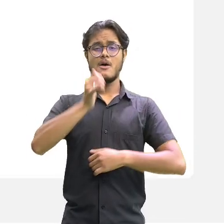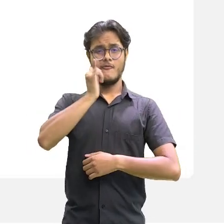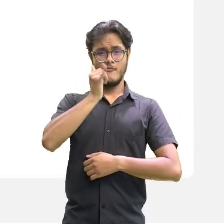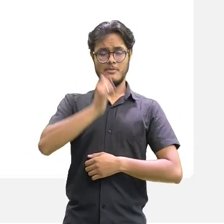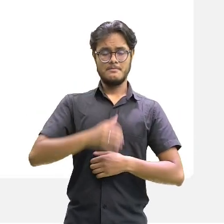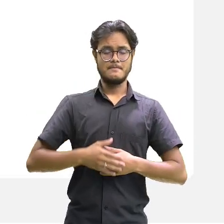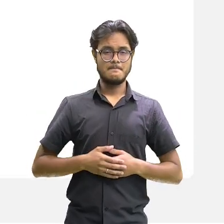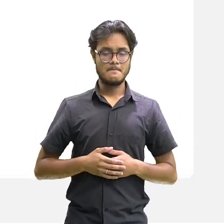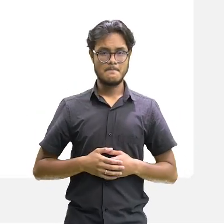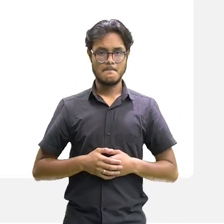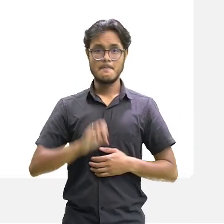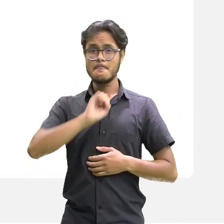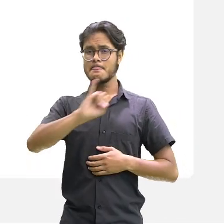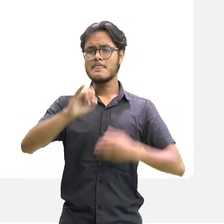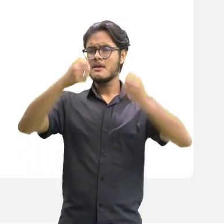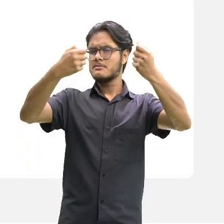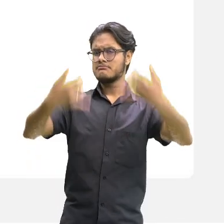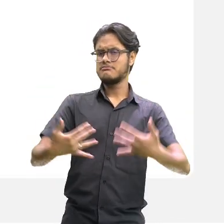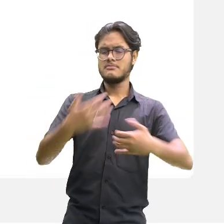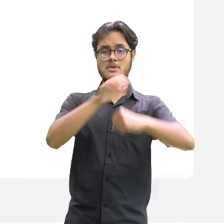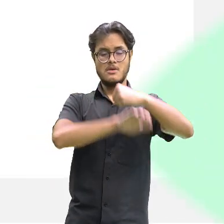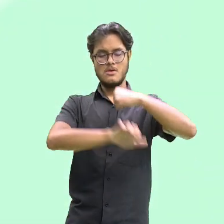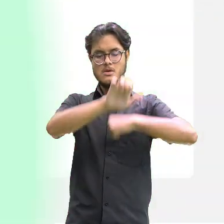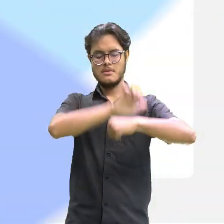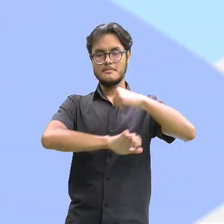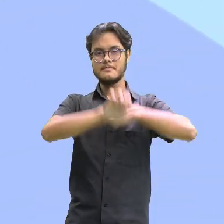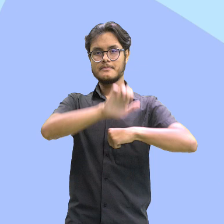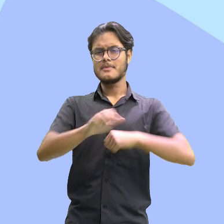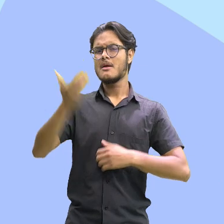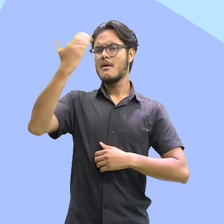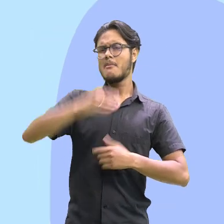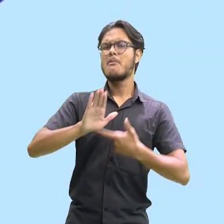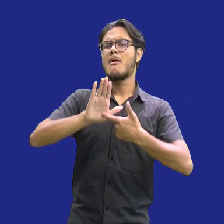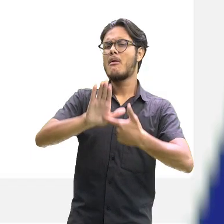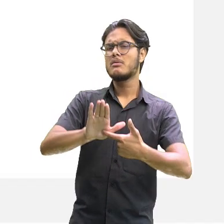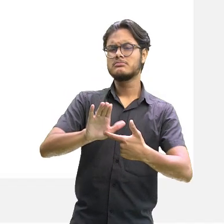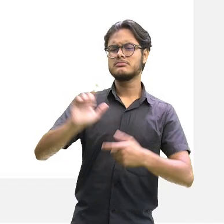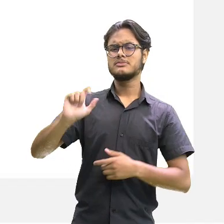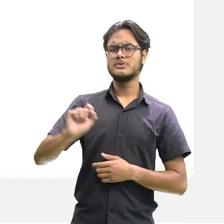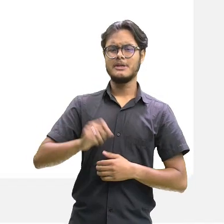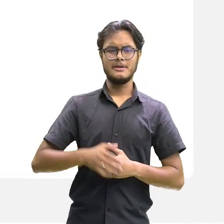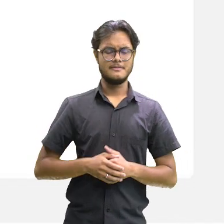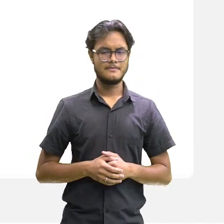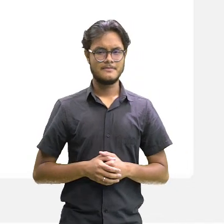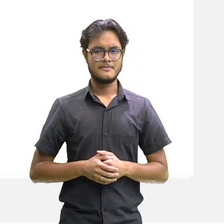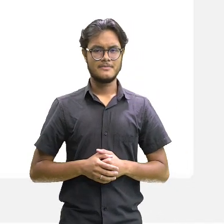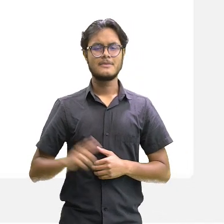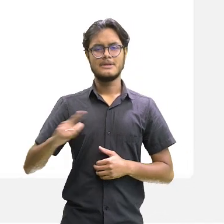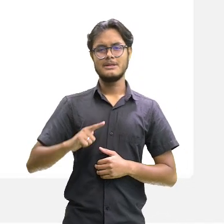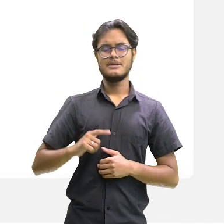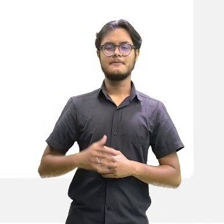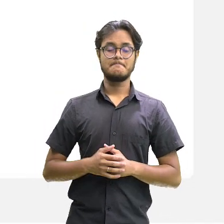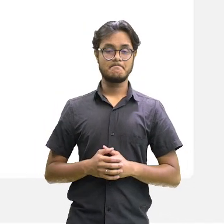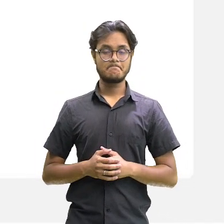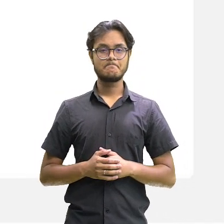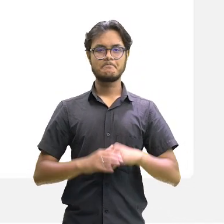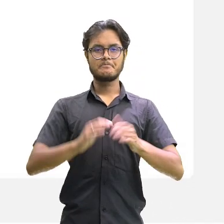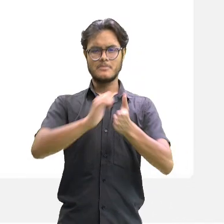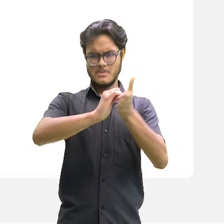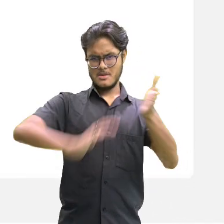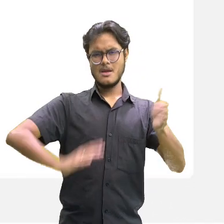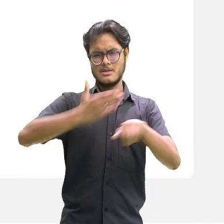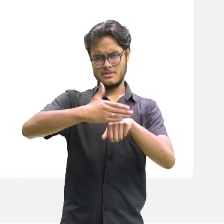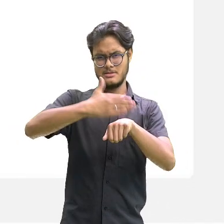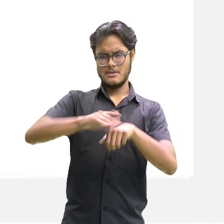explicar as cargas elétricas, quem nos trouxe essa teoria foi, então, o modelo de Thomson. Mas antes nós vamos para a